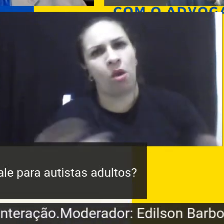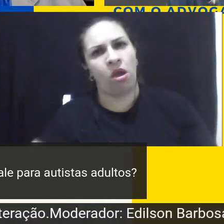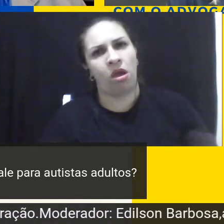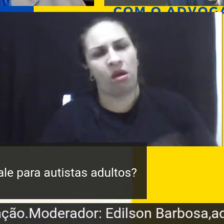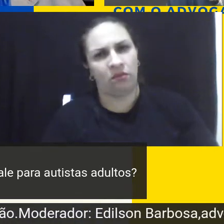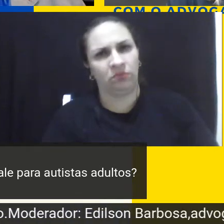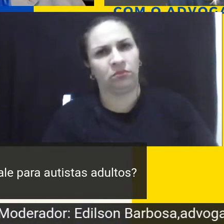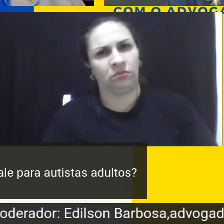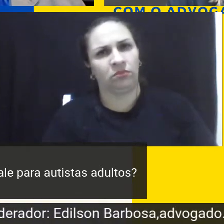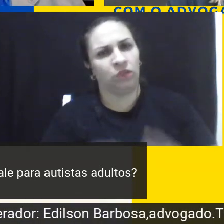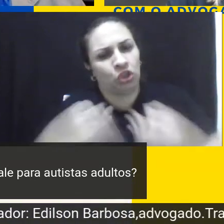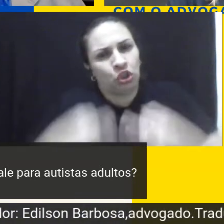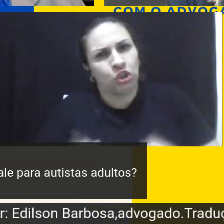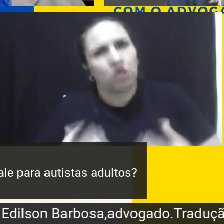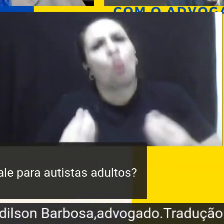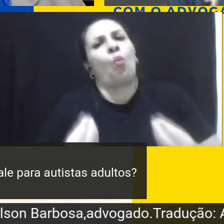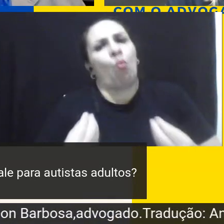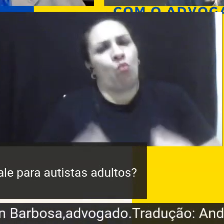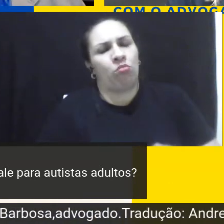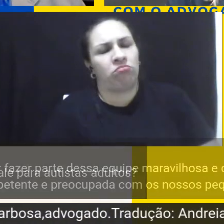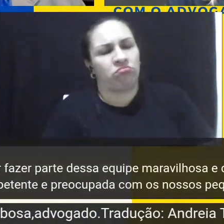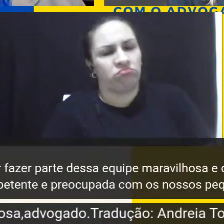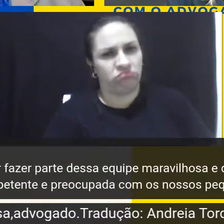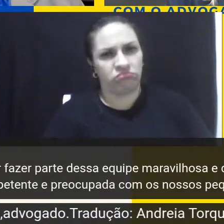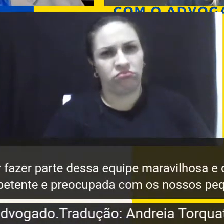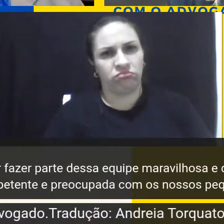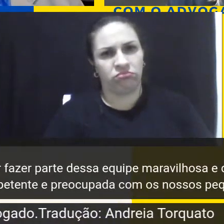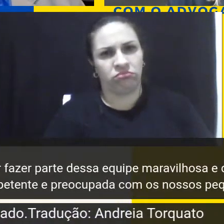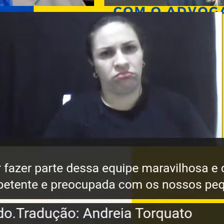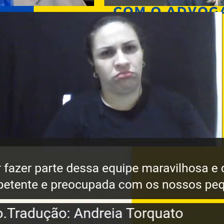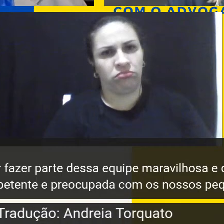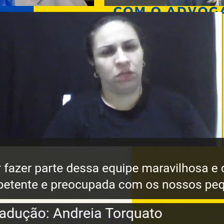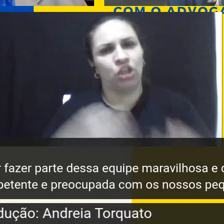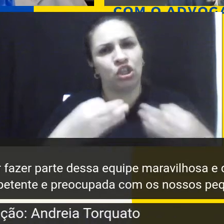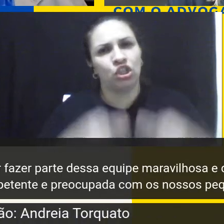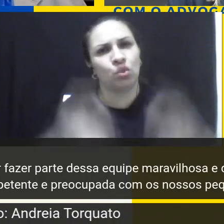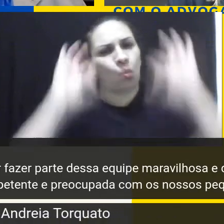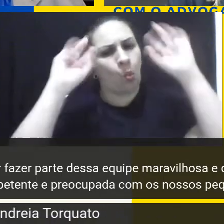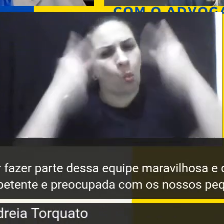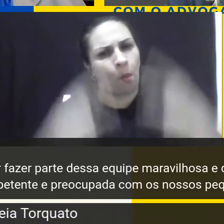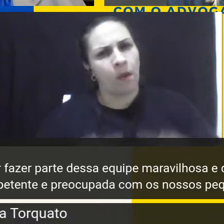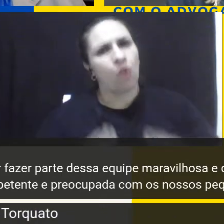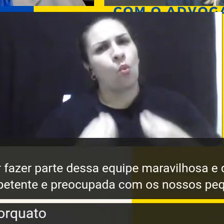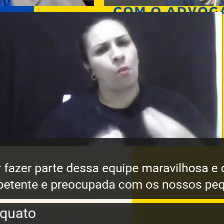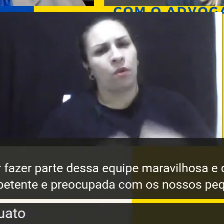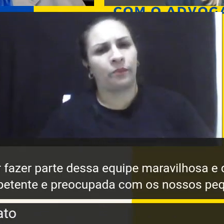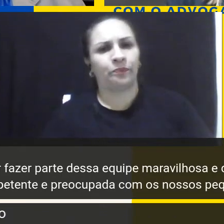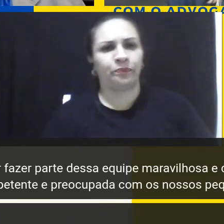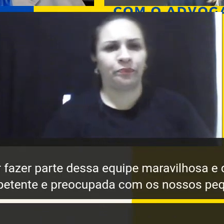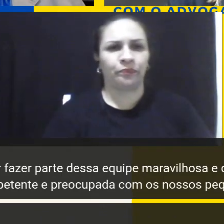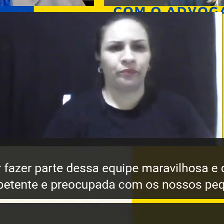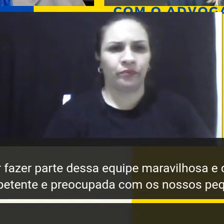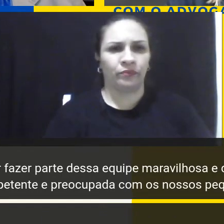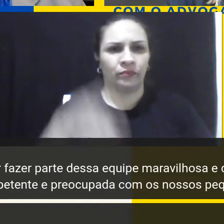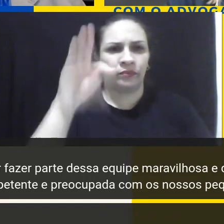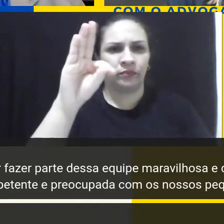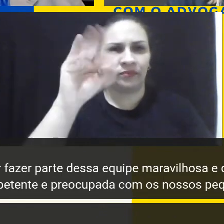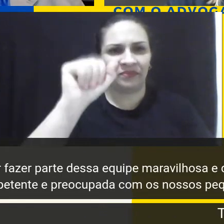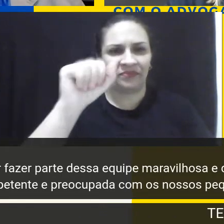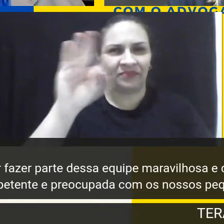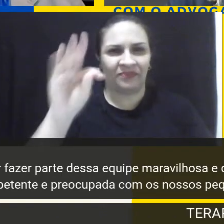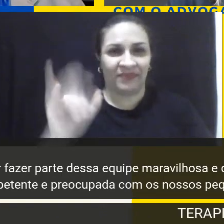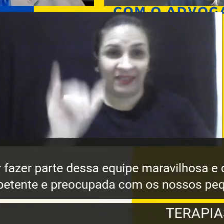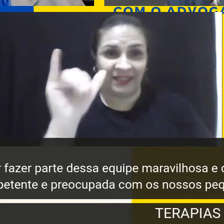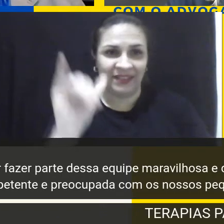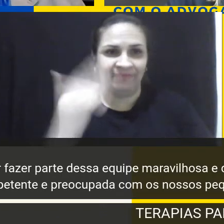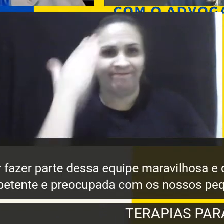tratado. Tá? Um absurdo. Um Olha absurdo. só, olha só, a Tati só tem a agradecer por fazer parte